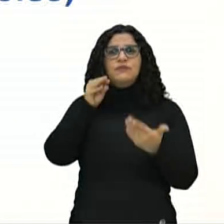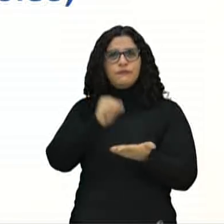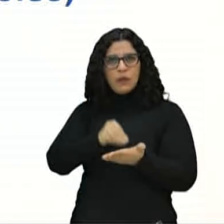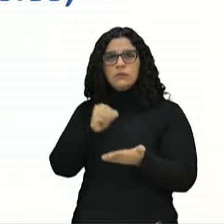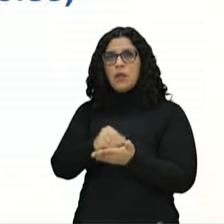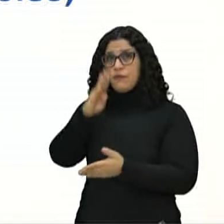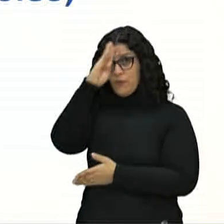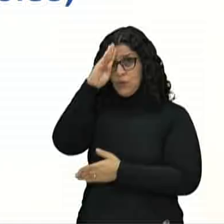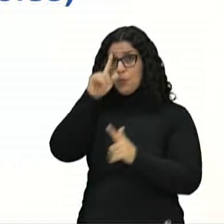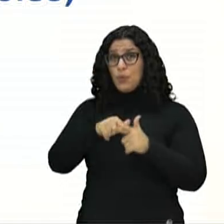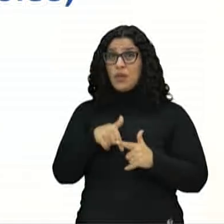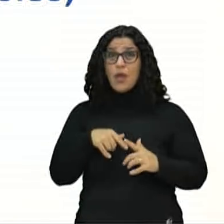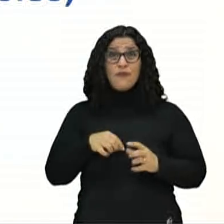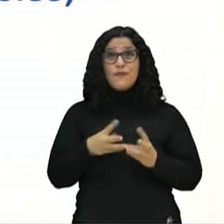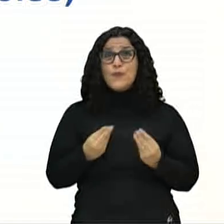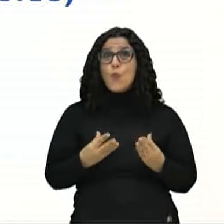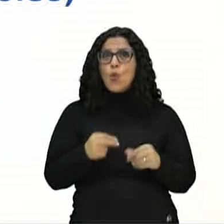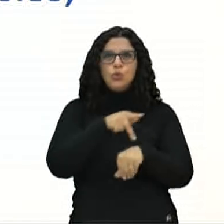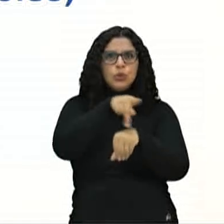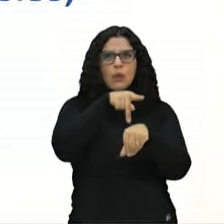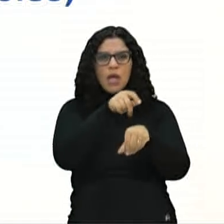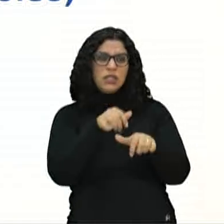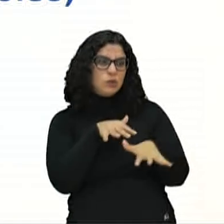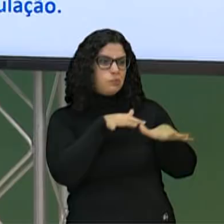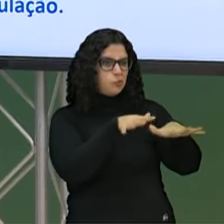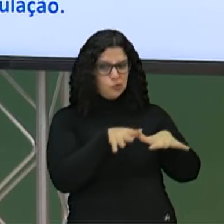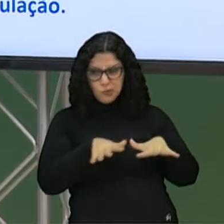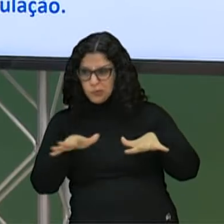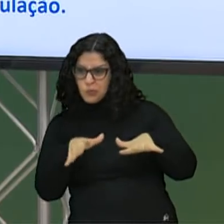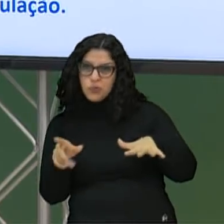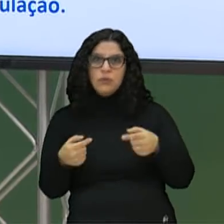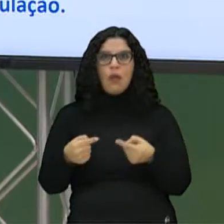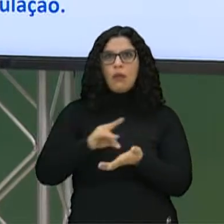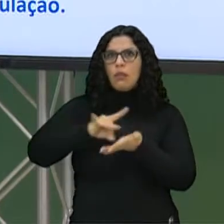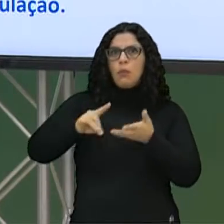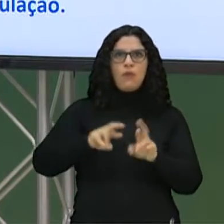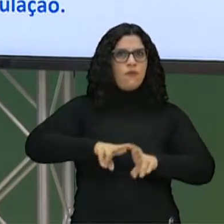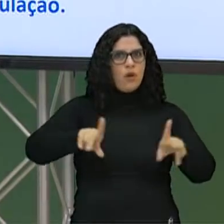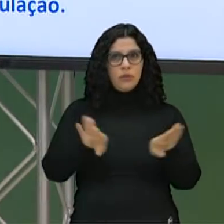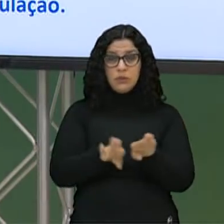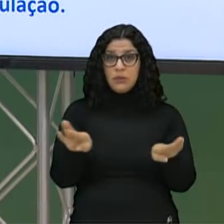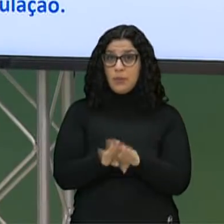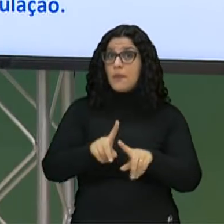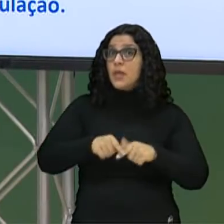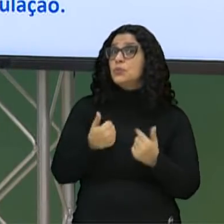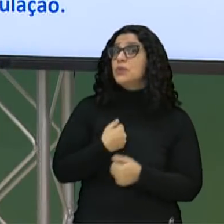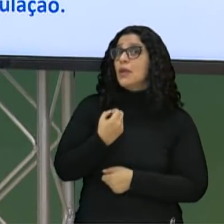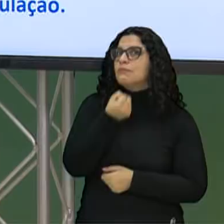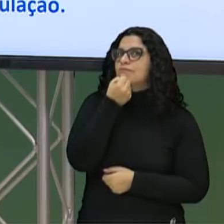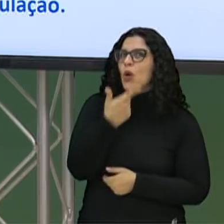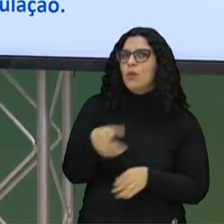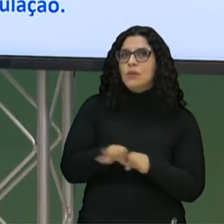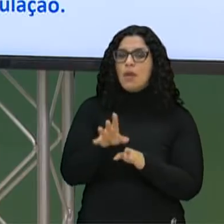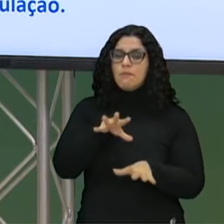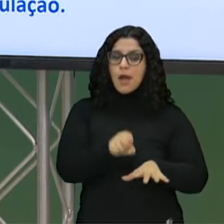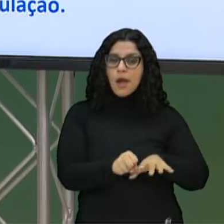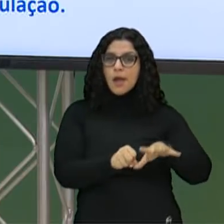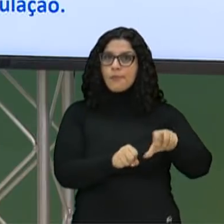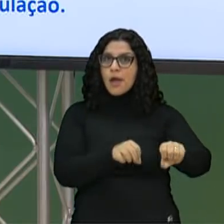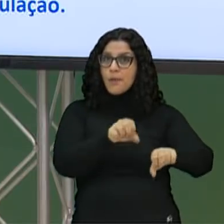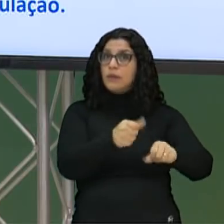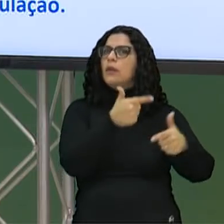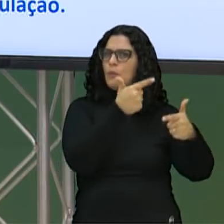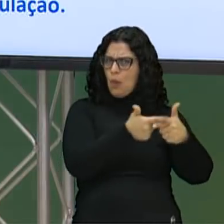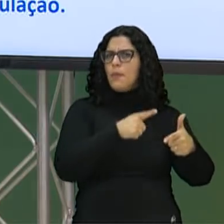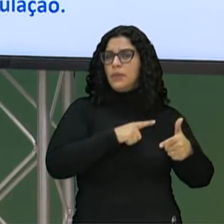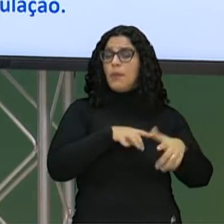Alemanha estava lutando contra muitos países, muitos adversários. Quais as vantagens das conquistas? Você tem os problemas,